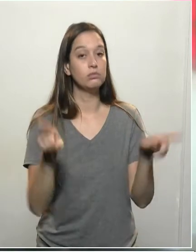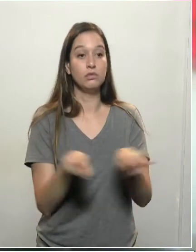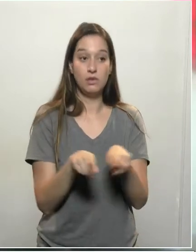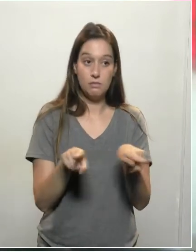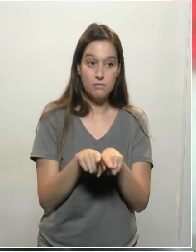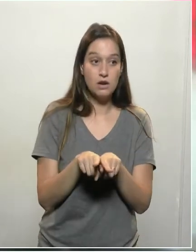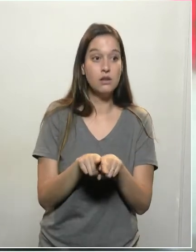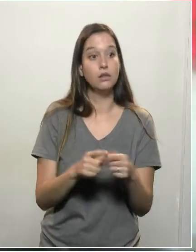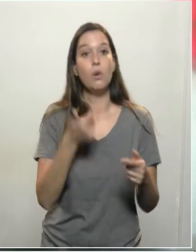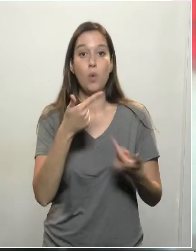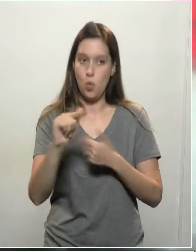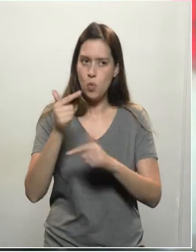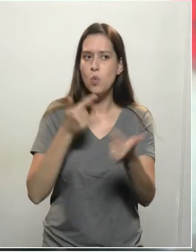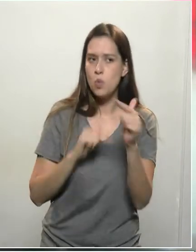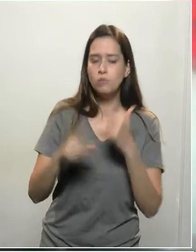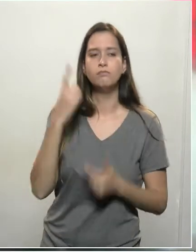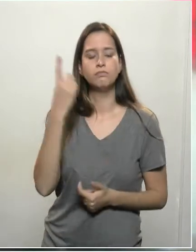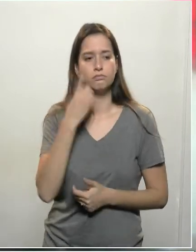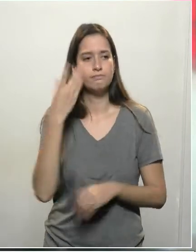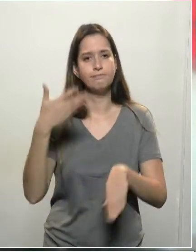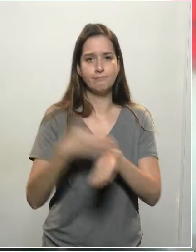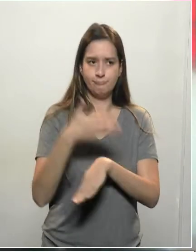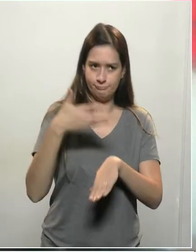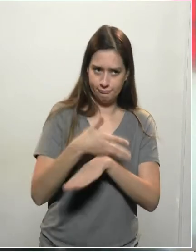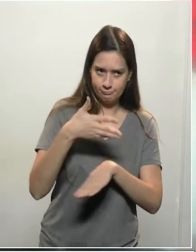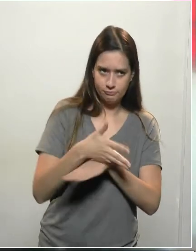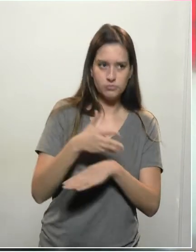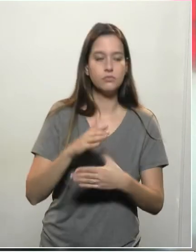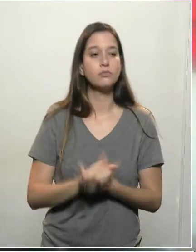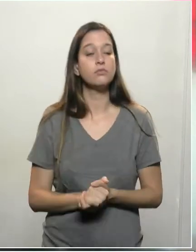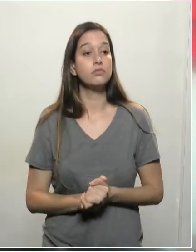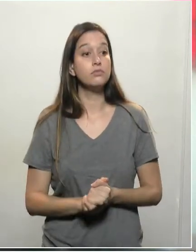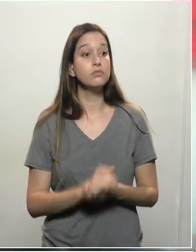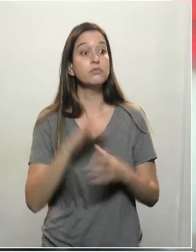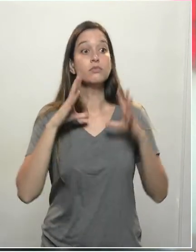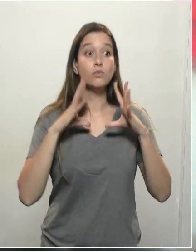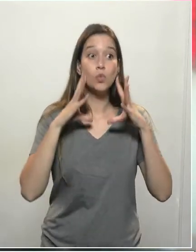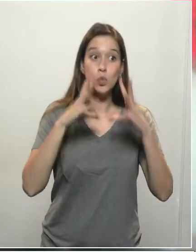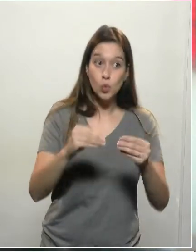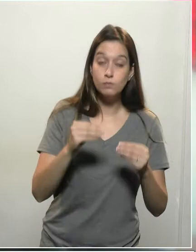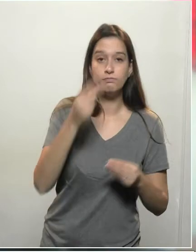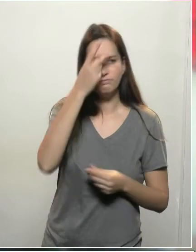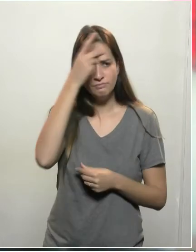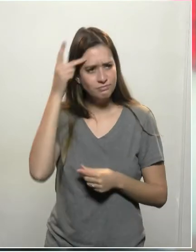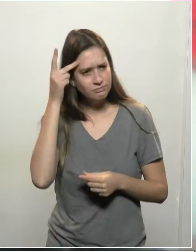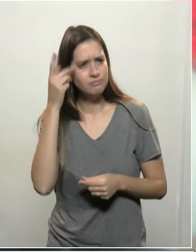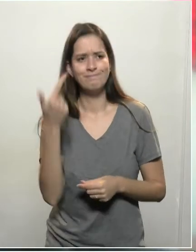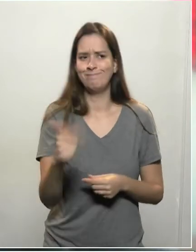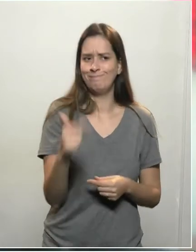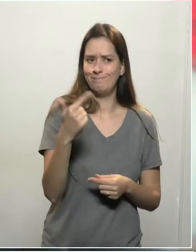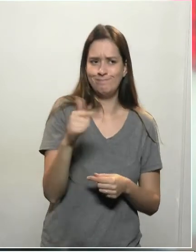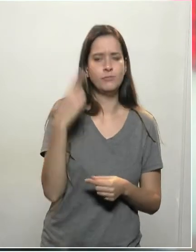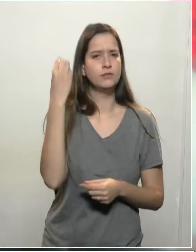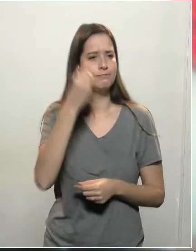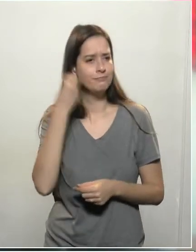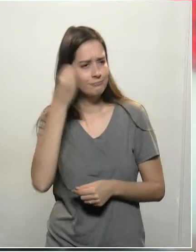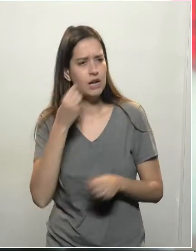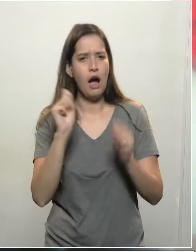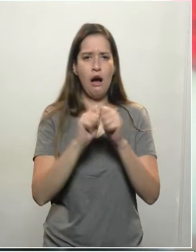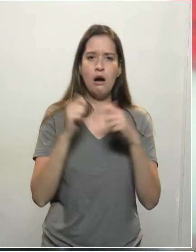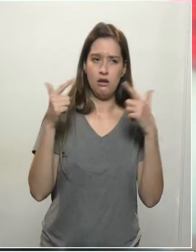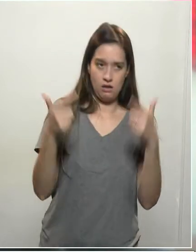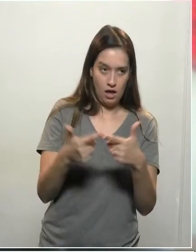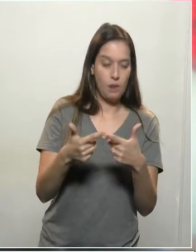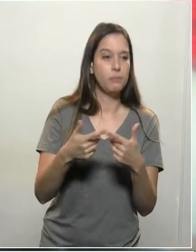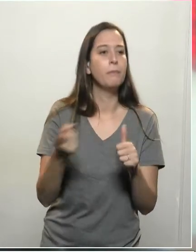deputados. E o que surpreendeu a todos aqueles que não fazem parte do dia a dia da Assembleia Legislativa foi, primeiro, a celeridade